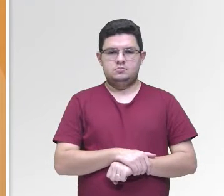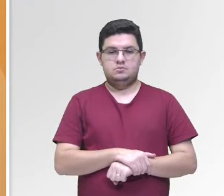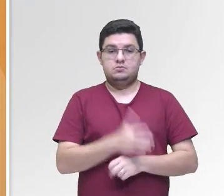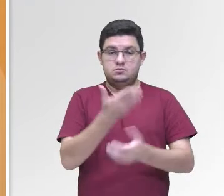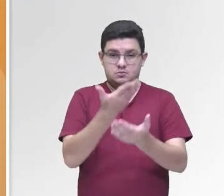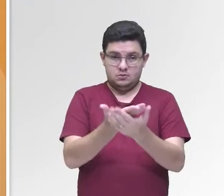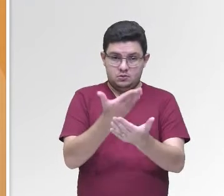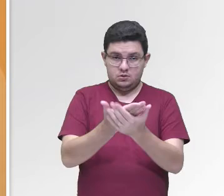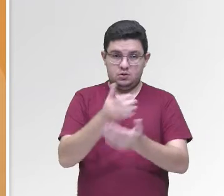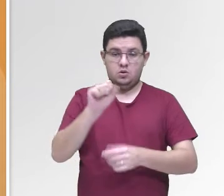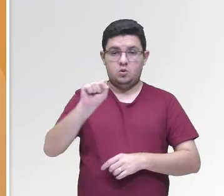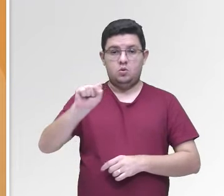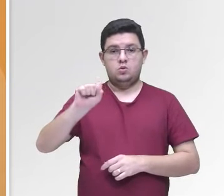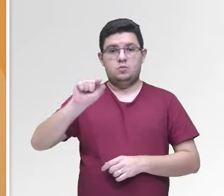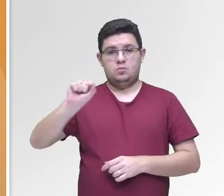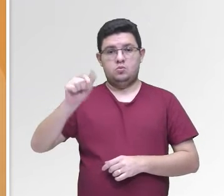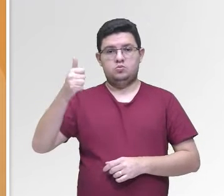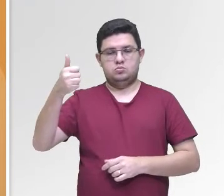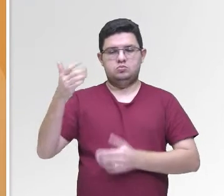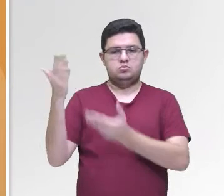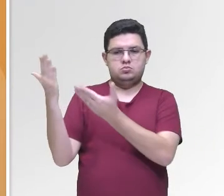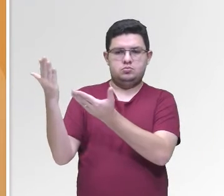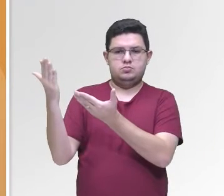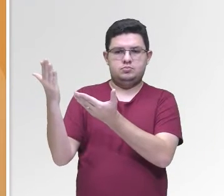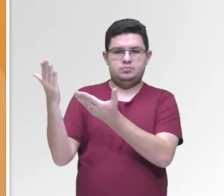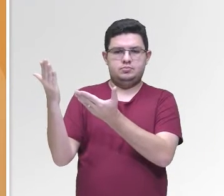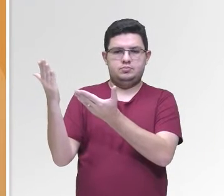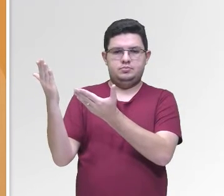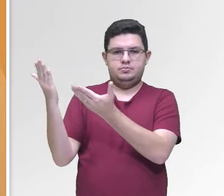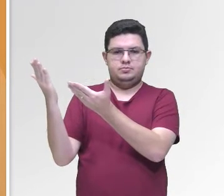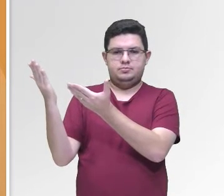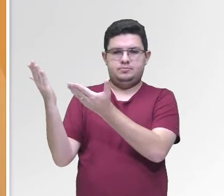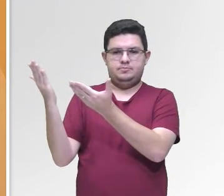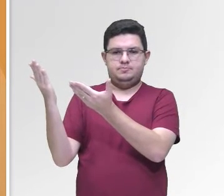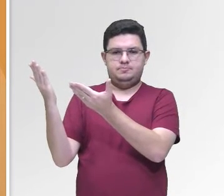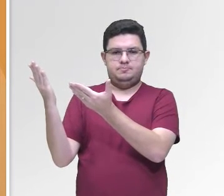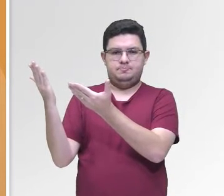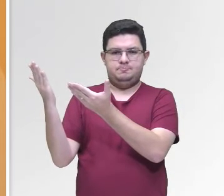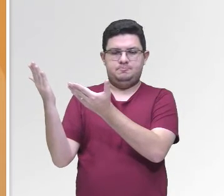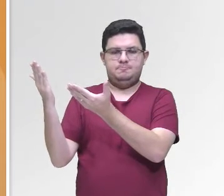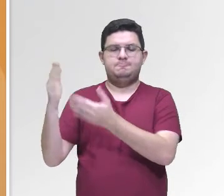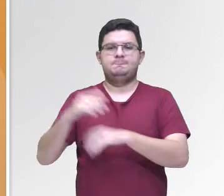Aula 8.1 Conteúdo: o comércio e a disputa de mercados.